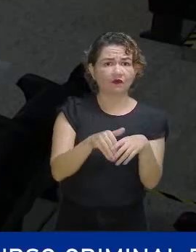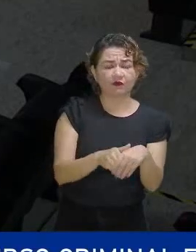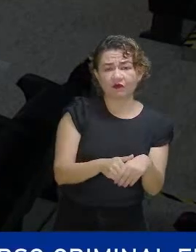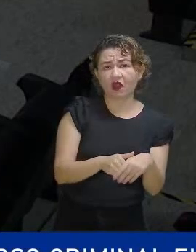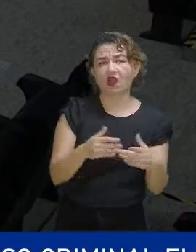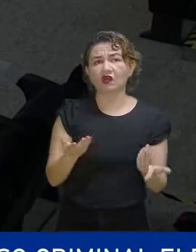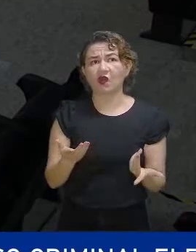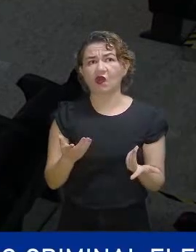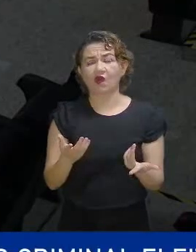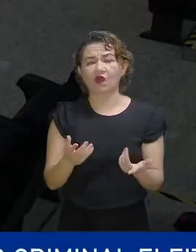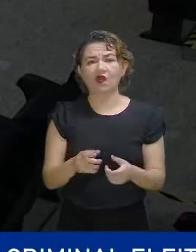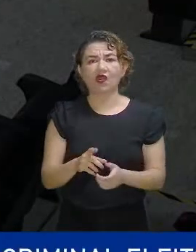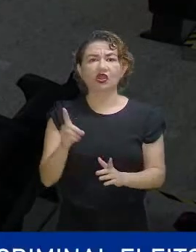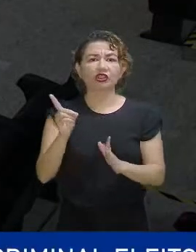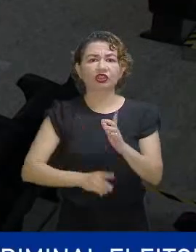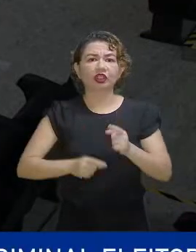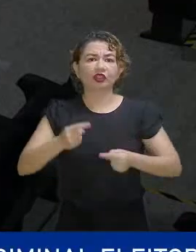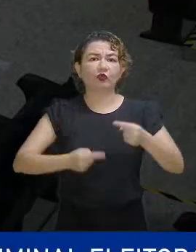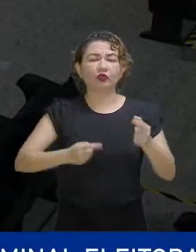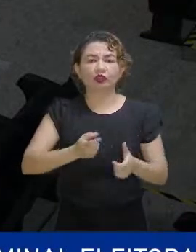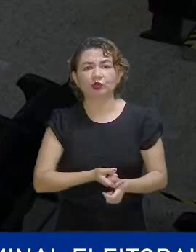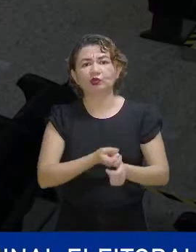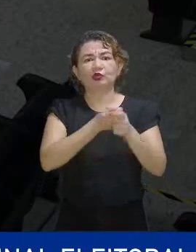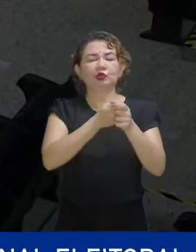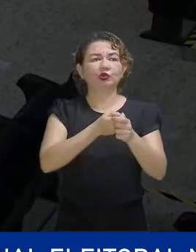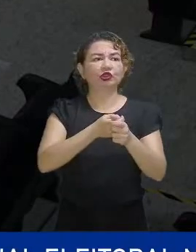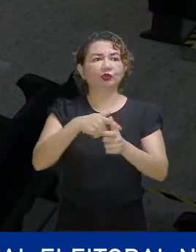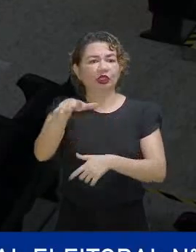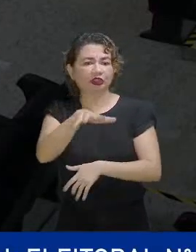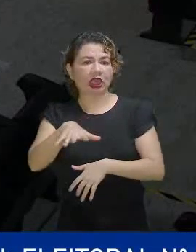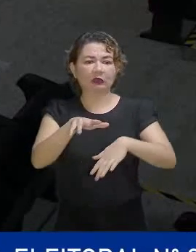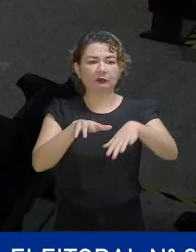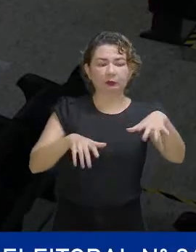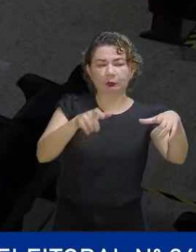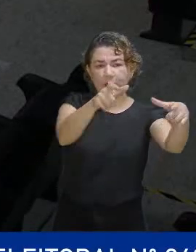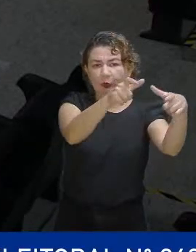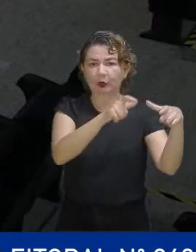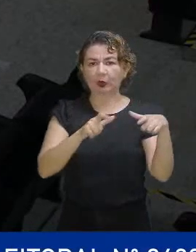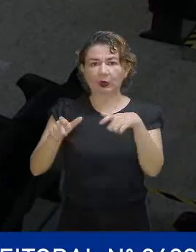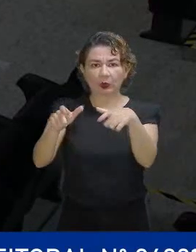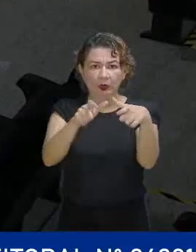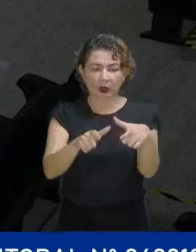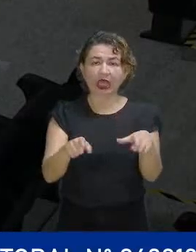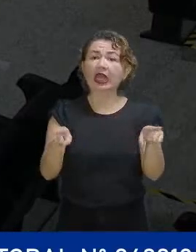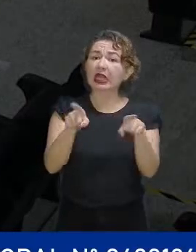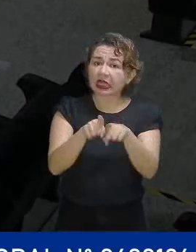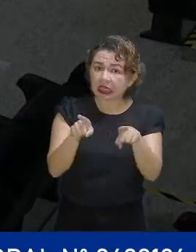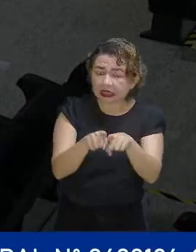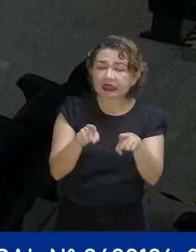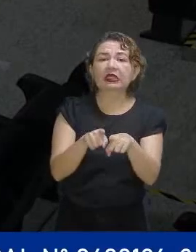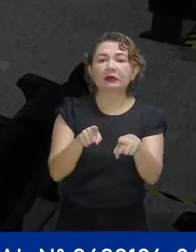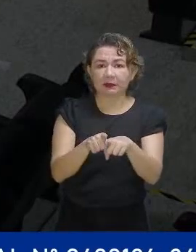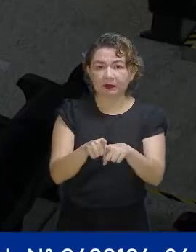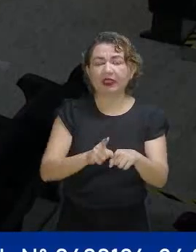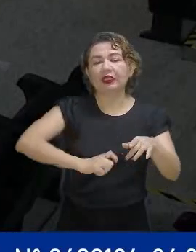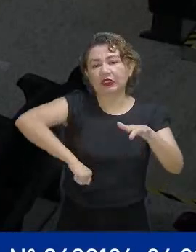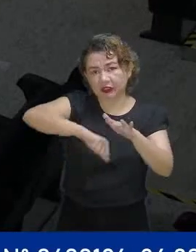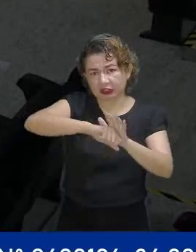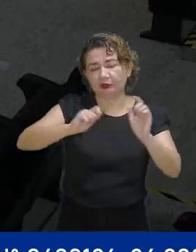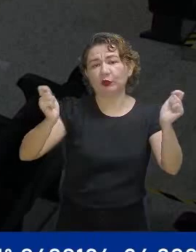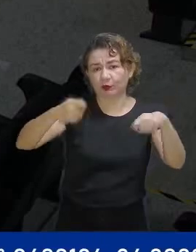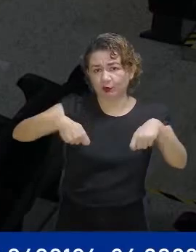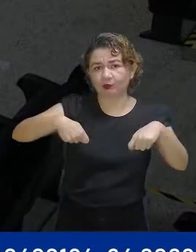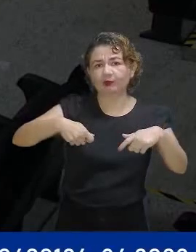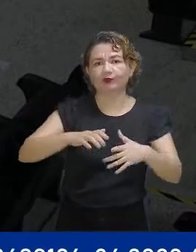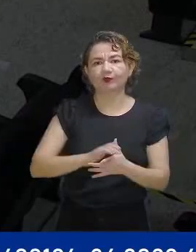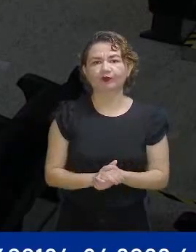direitos políticos suspensos ou eleitores de outra circunscrição, pode praticar o delito, desde que prometa obter votos ou